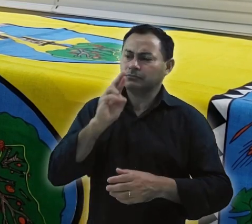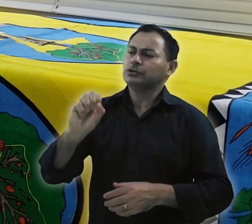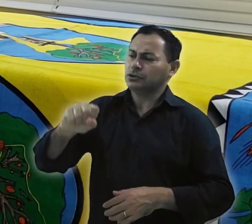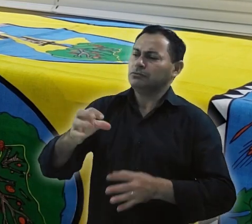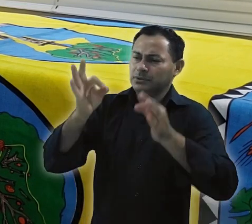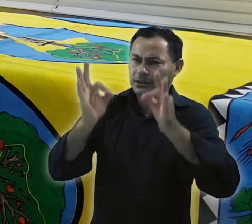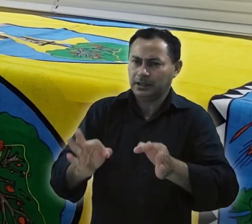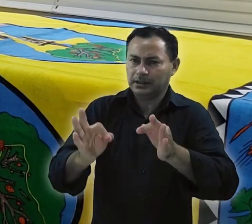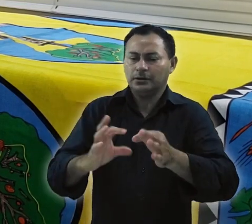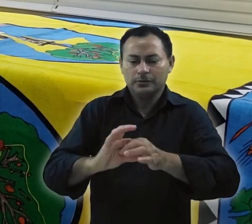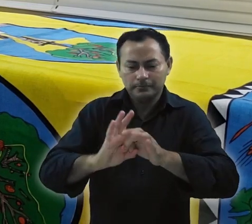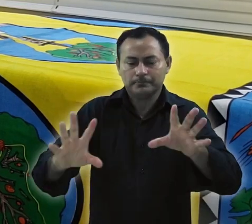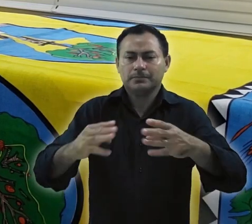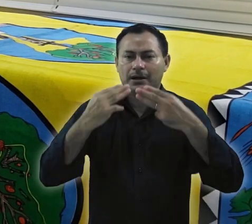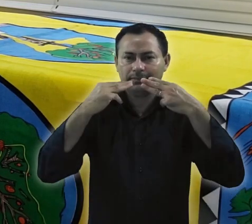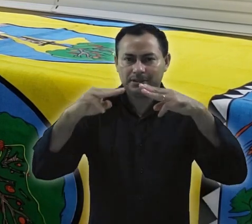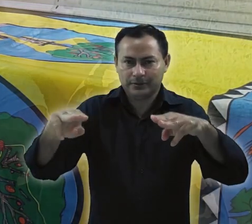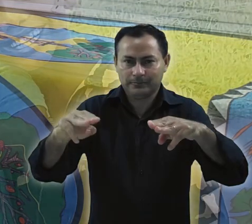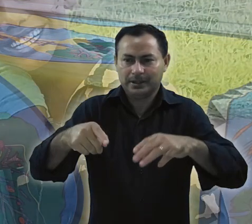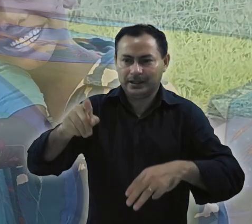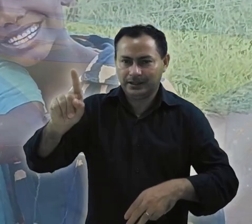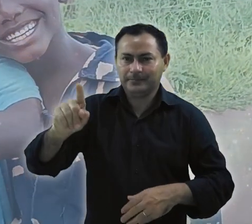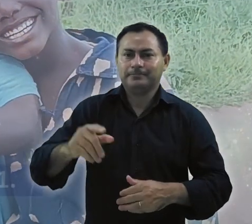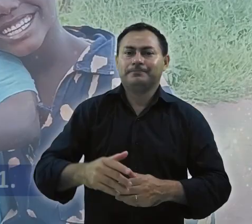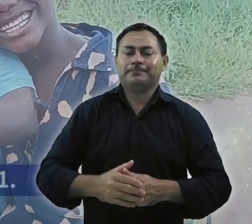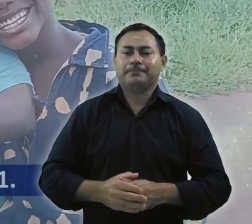com certeza, meu sim está de pé.